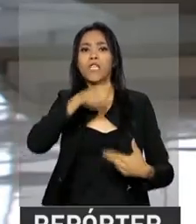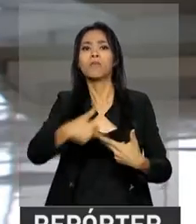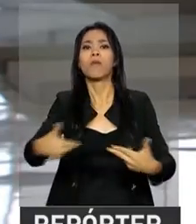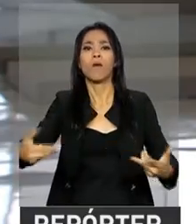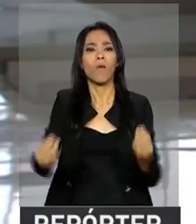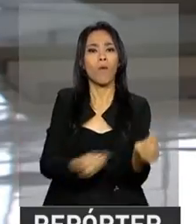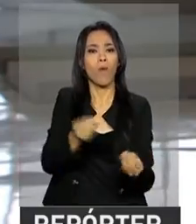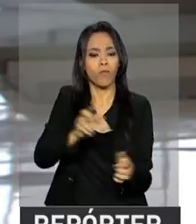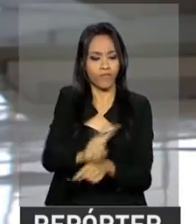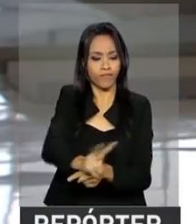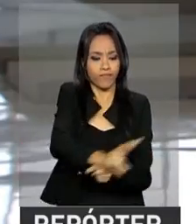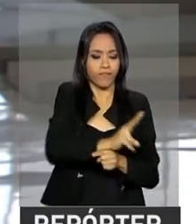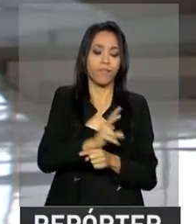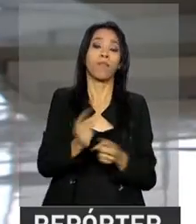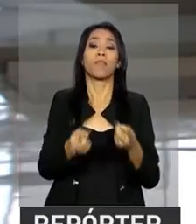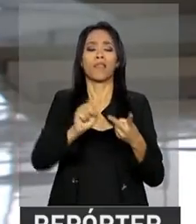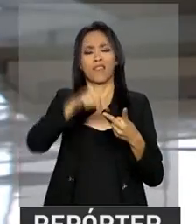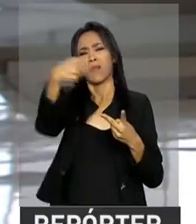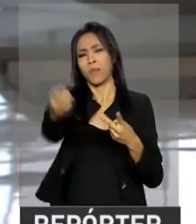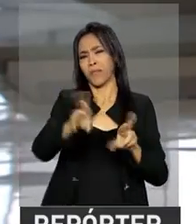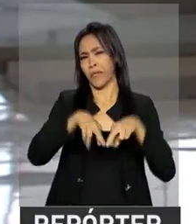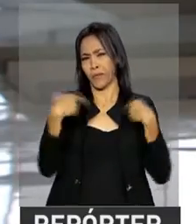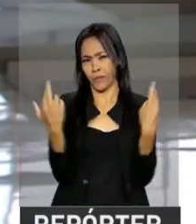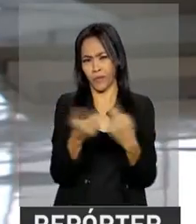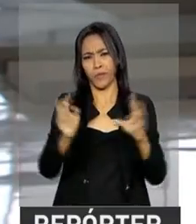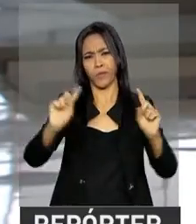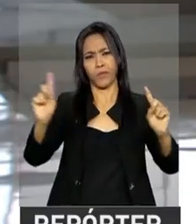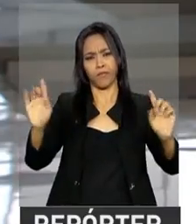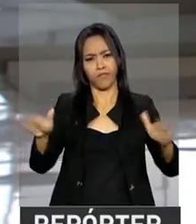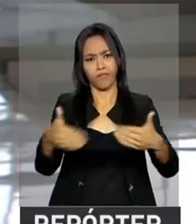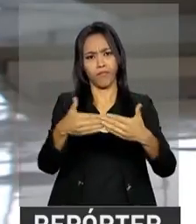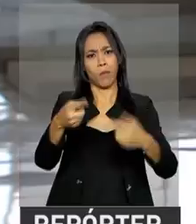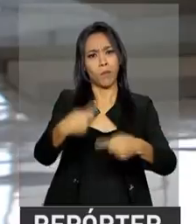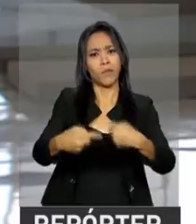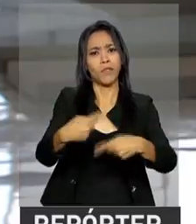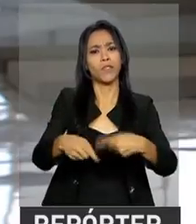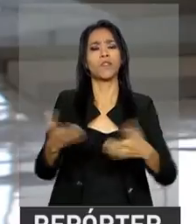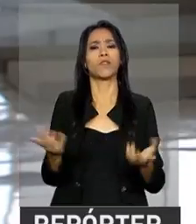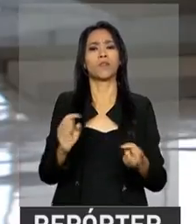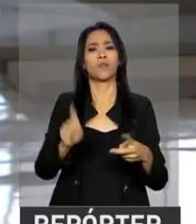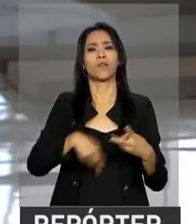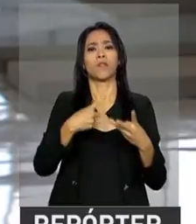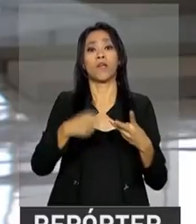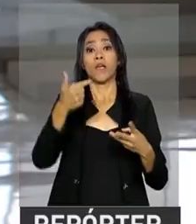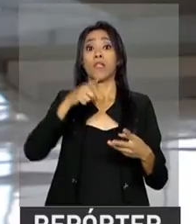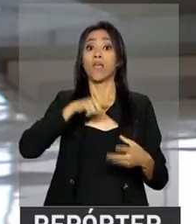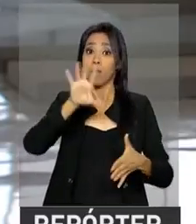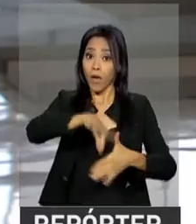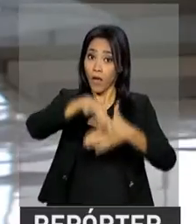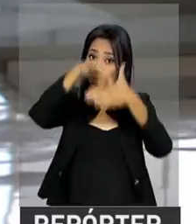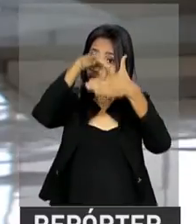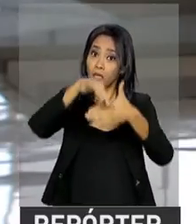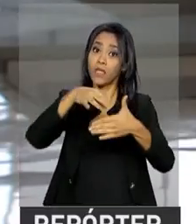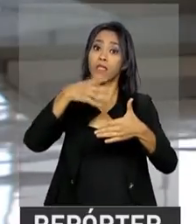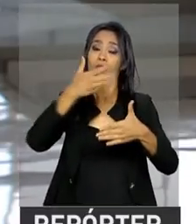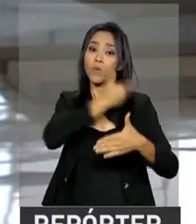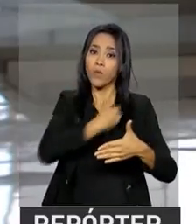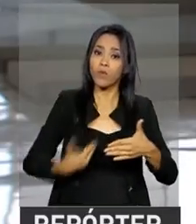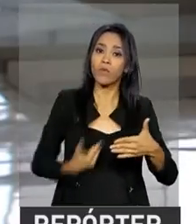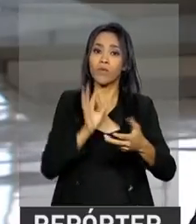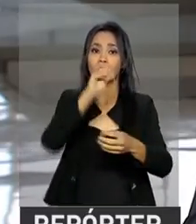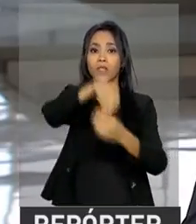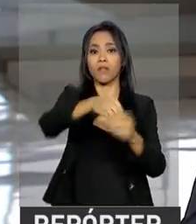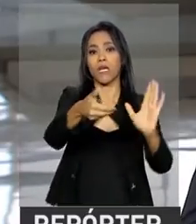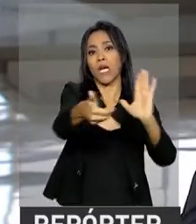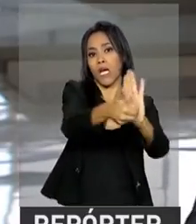presidente também tem reuniões políticas, o presidente Michel Temer tem uma reunião com o líder do governo na Câmara dos